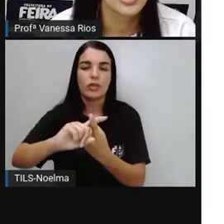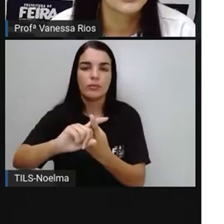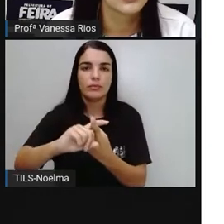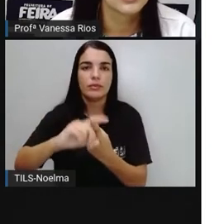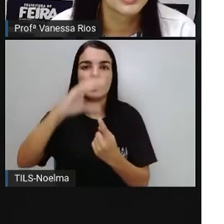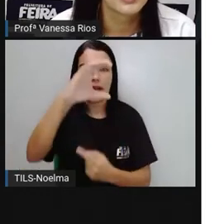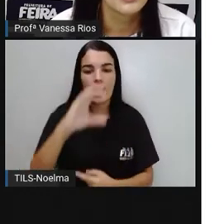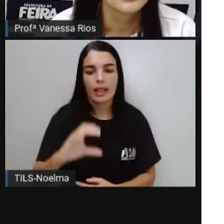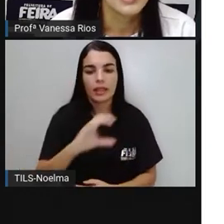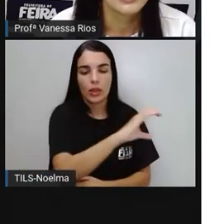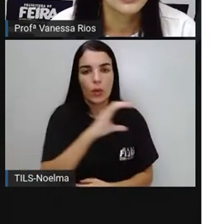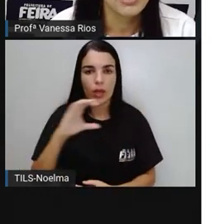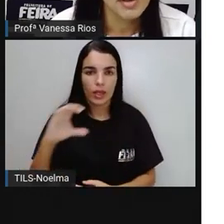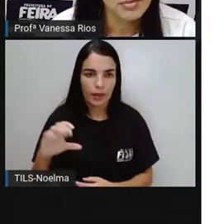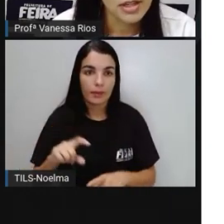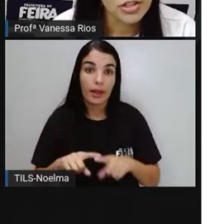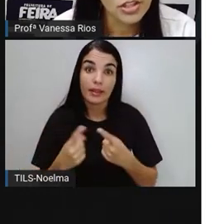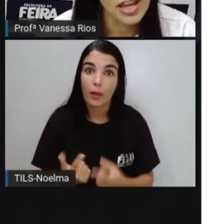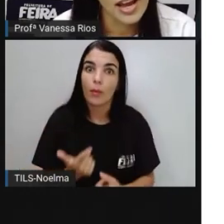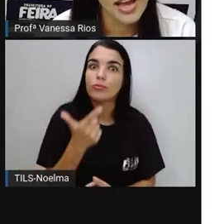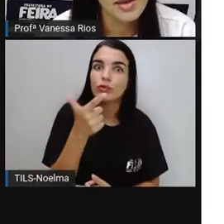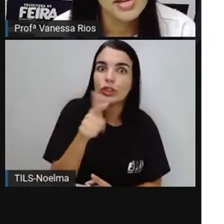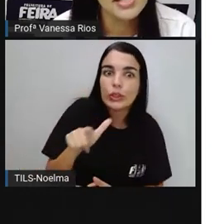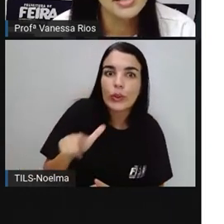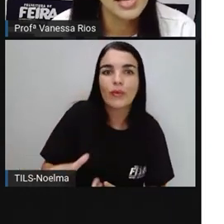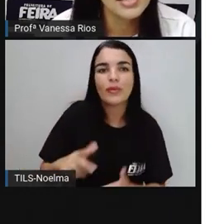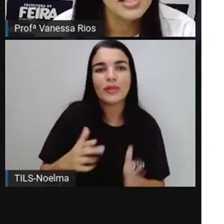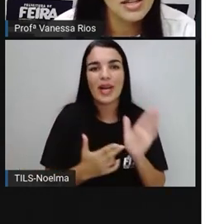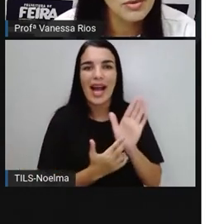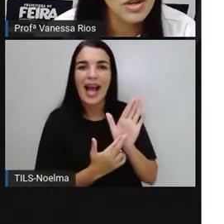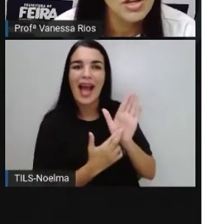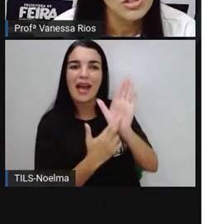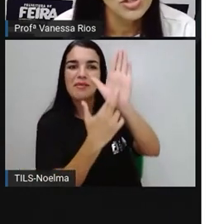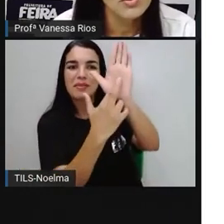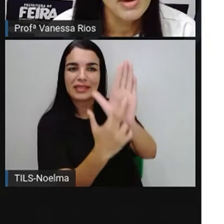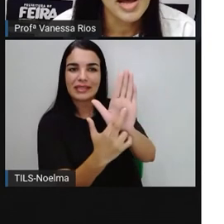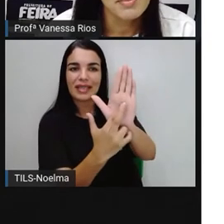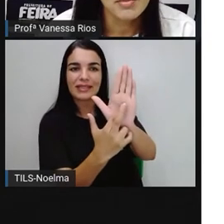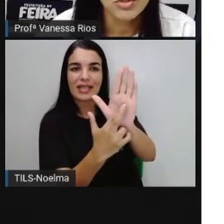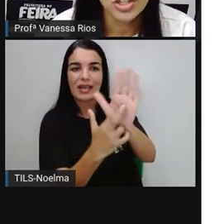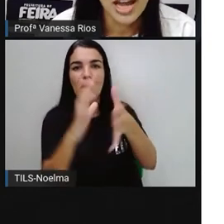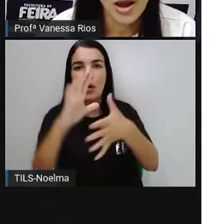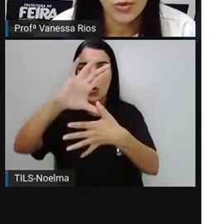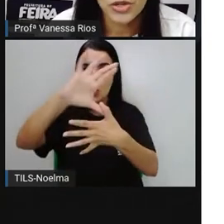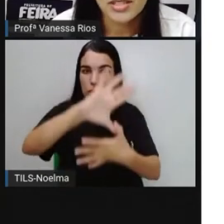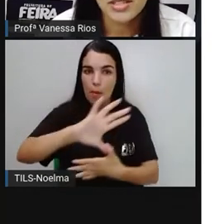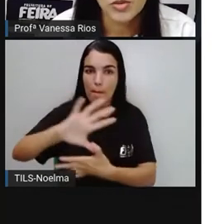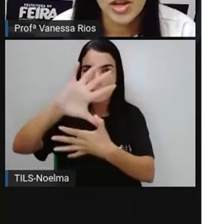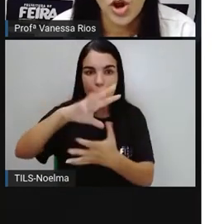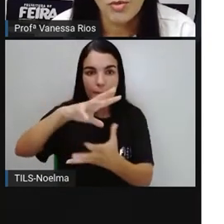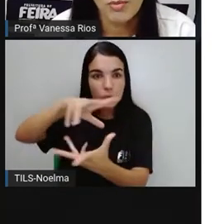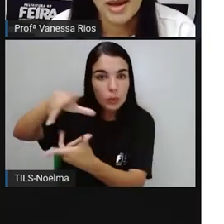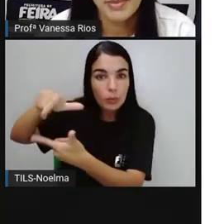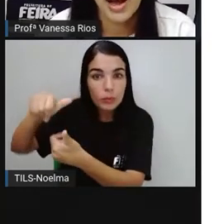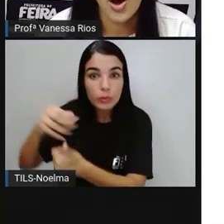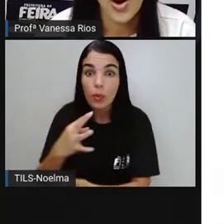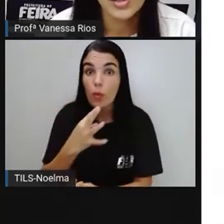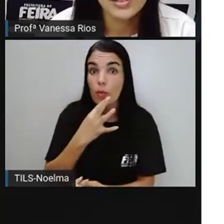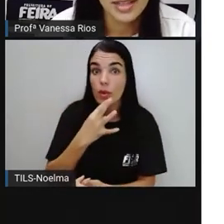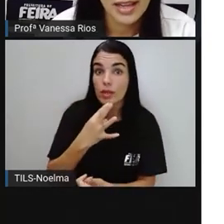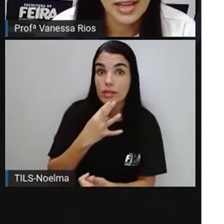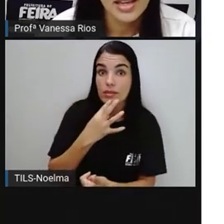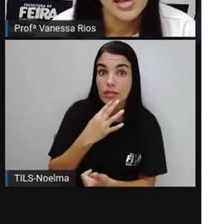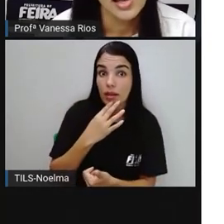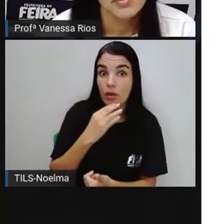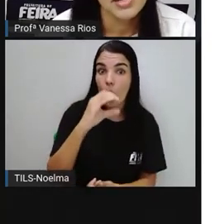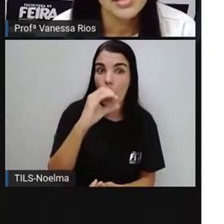Igreja Católica. E aí, novamente, né, a representação de um mapa mundial conhecido aí como mapa